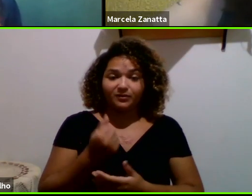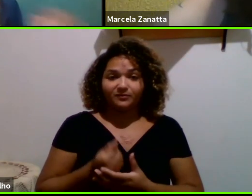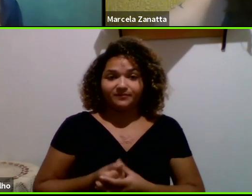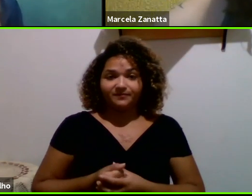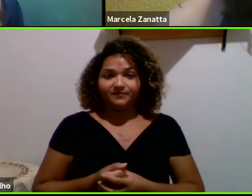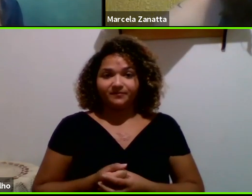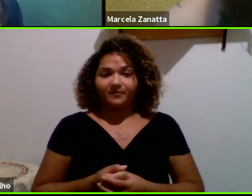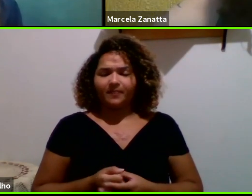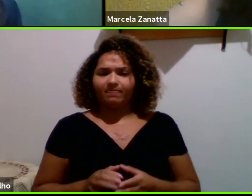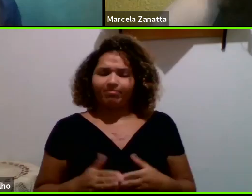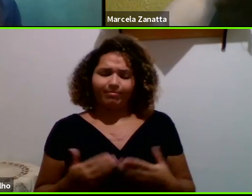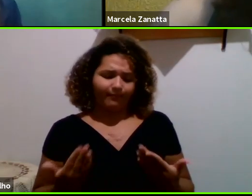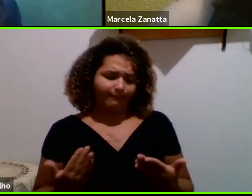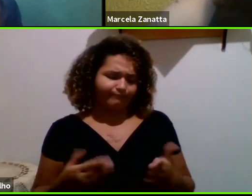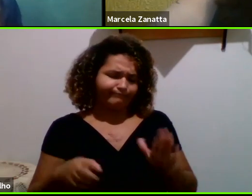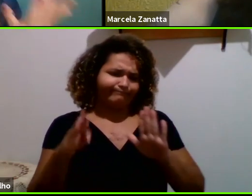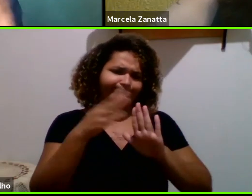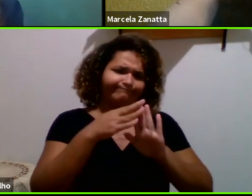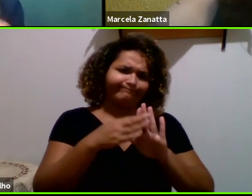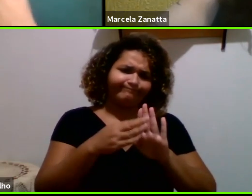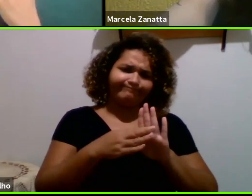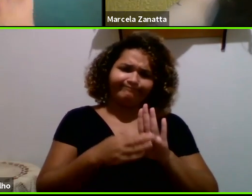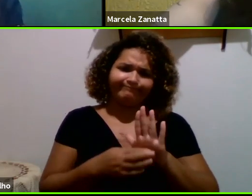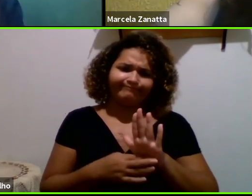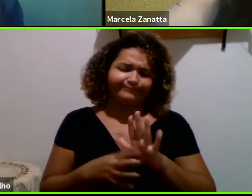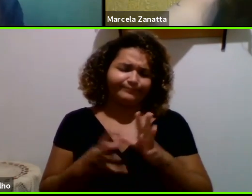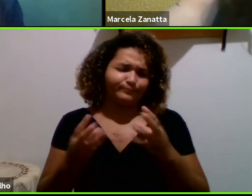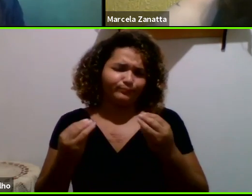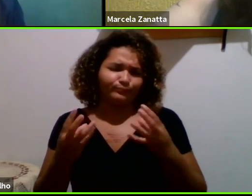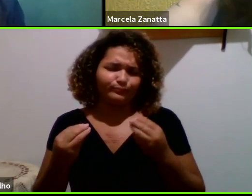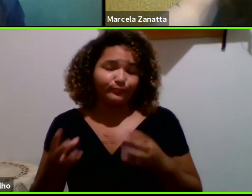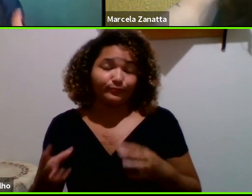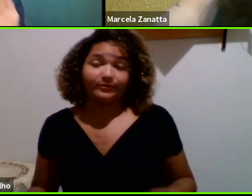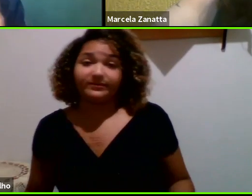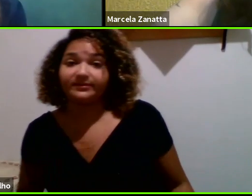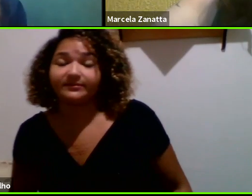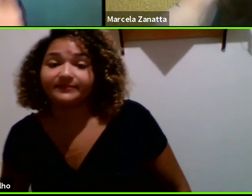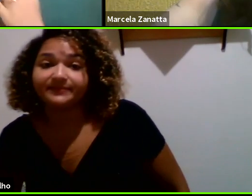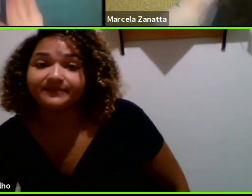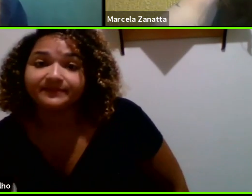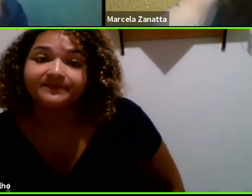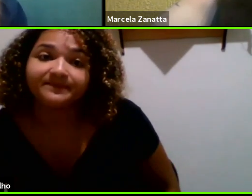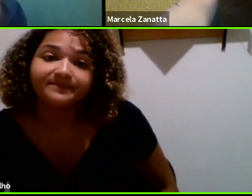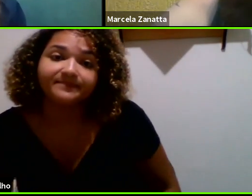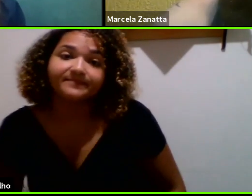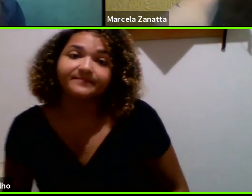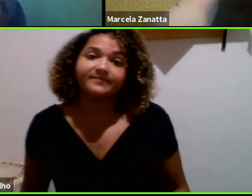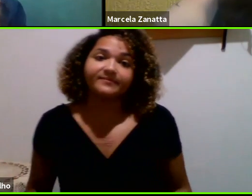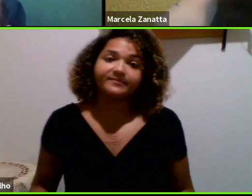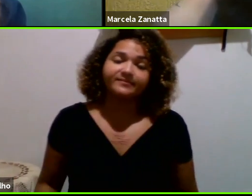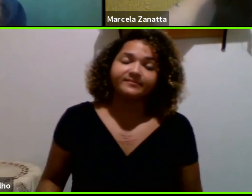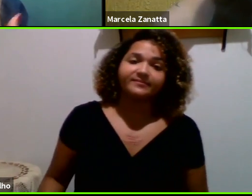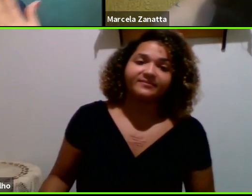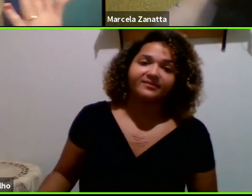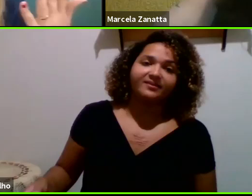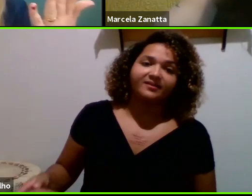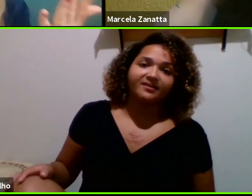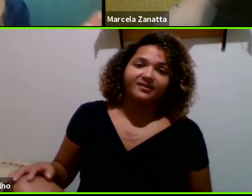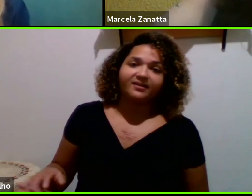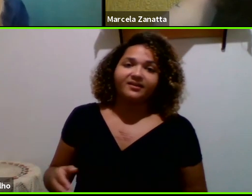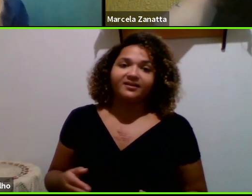Então, tem uma série de evidências científicas que já nos trazem que a posição horizontal no parto, ela